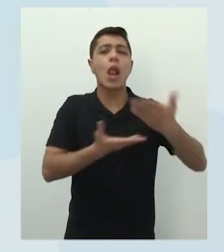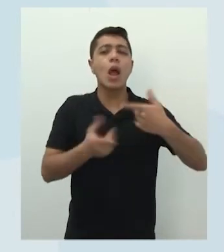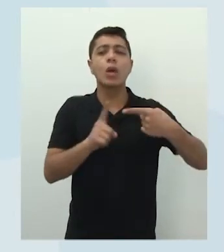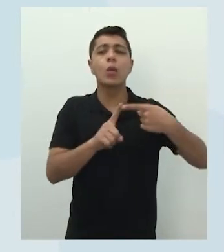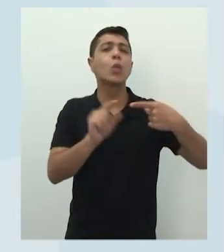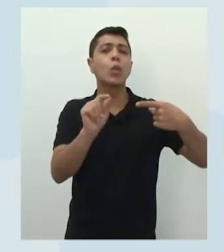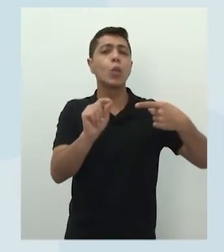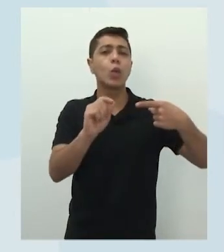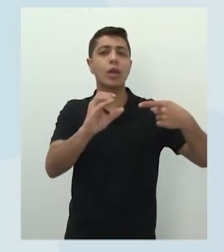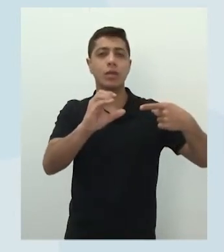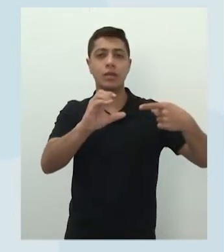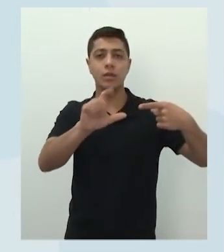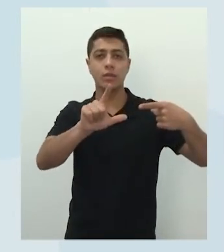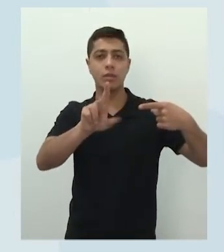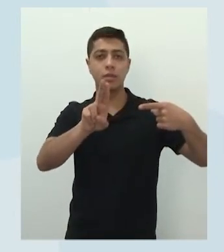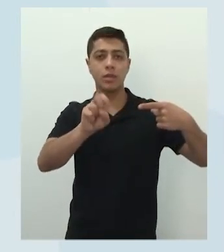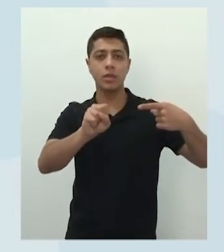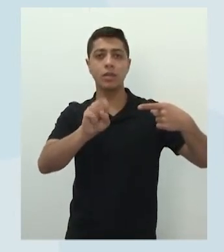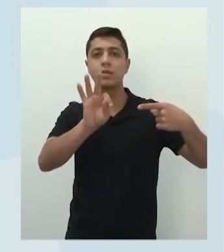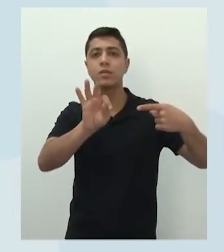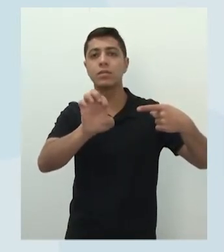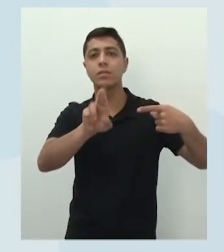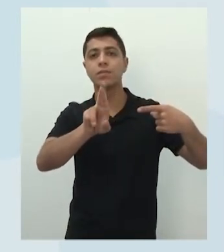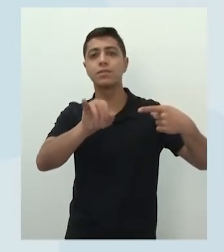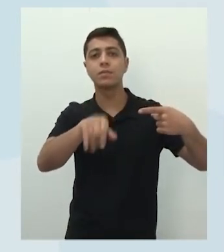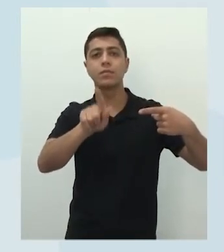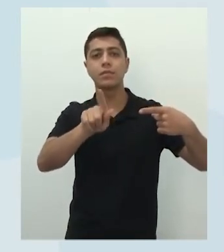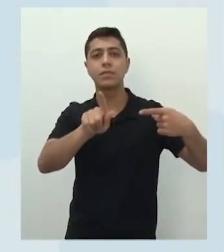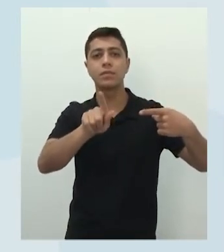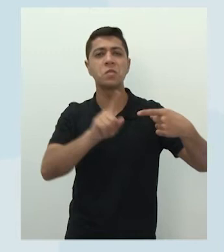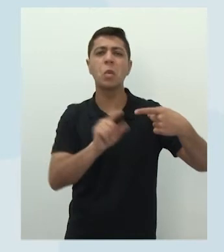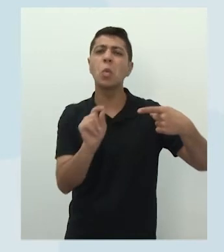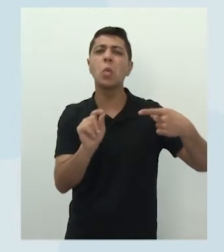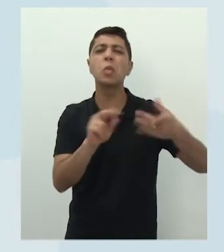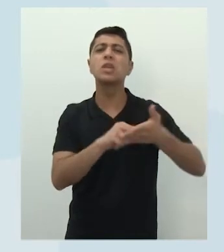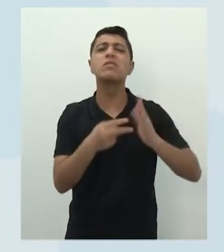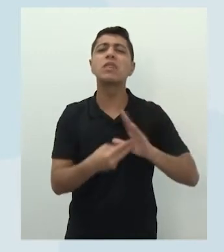da clusterização? Isso é uma inteligência